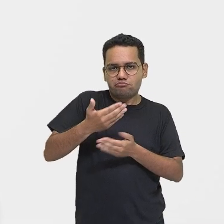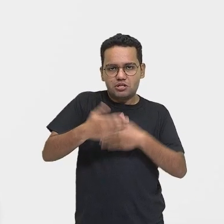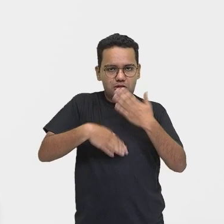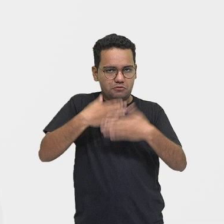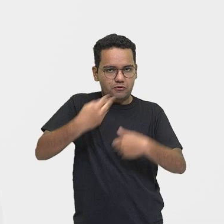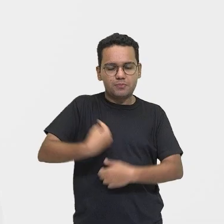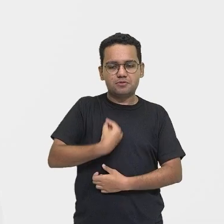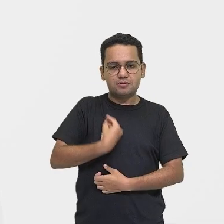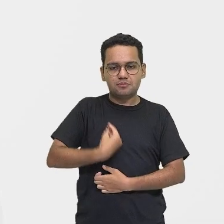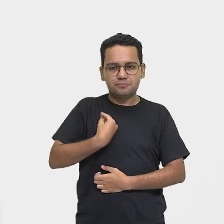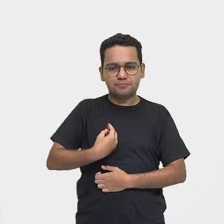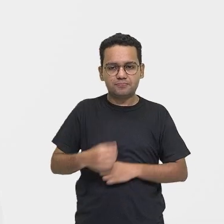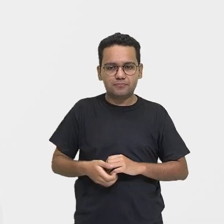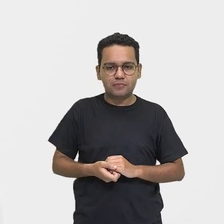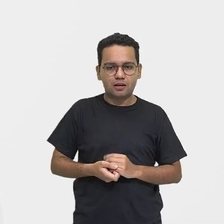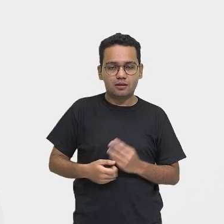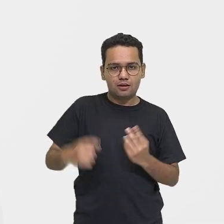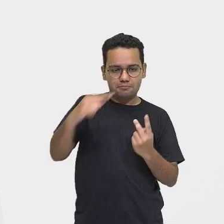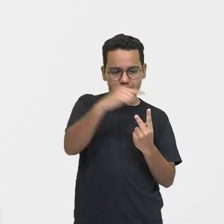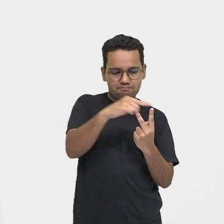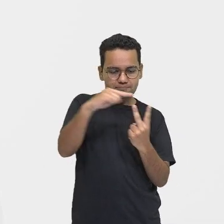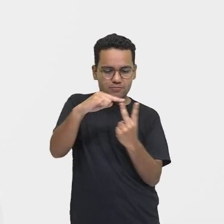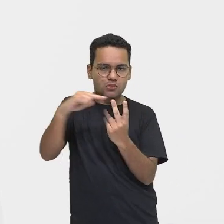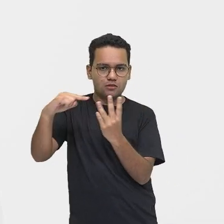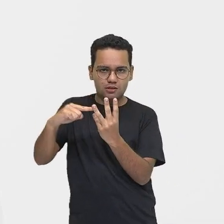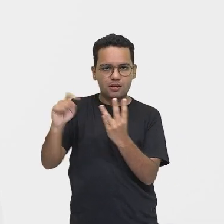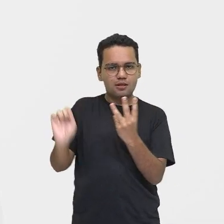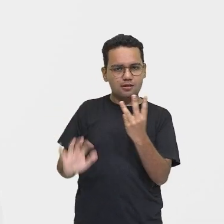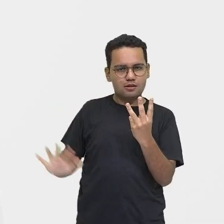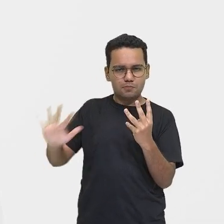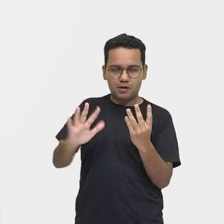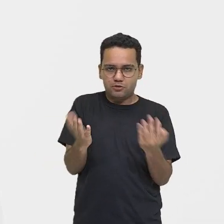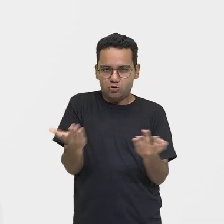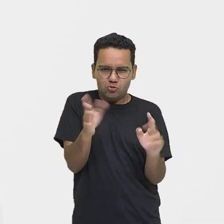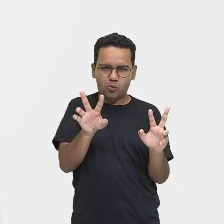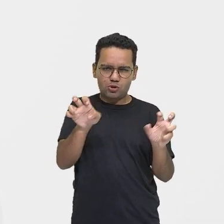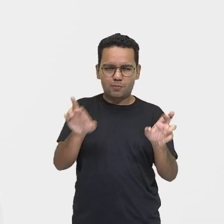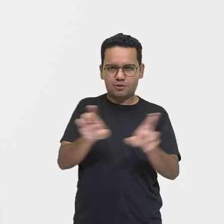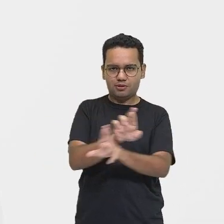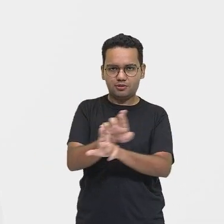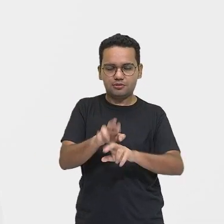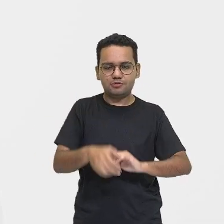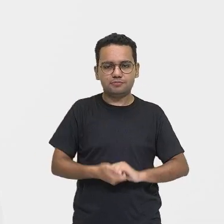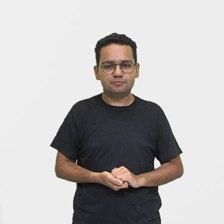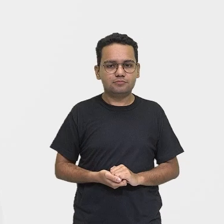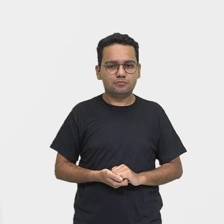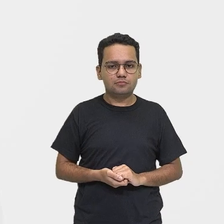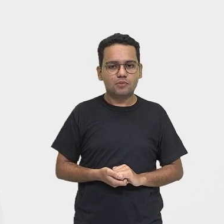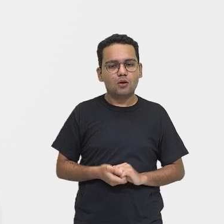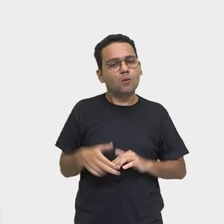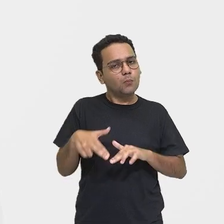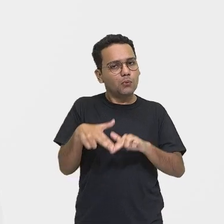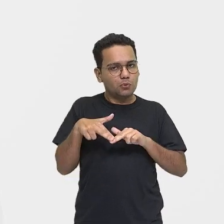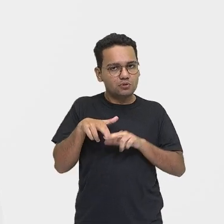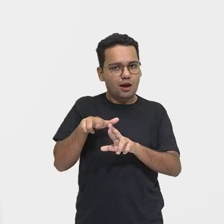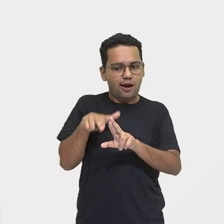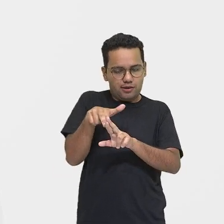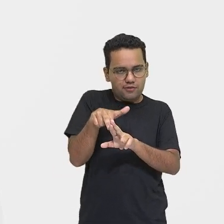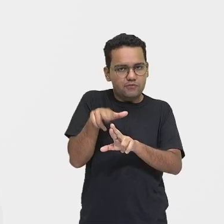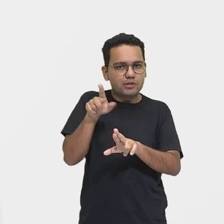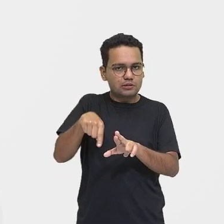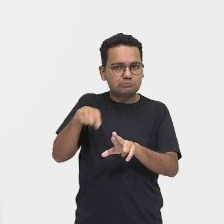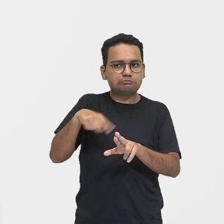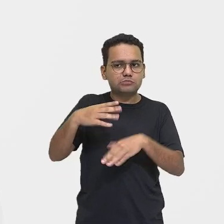para vocês 3 imagens sobre o tema da aula de hoje. A origem da vida é um